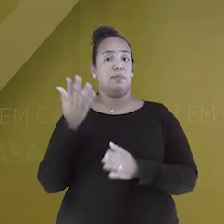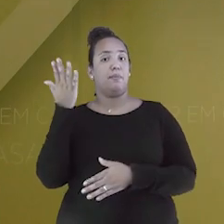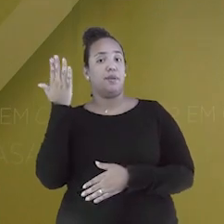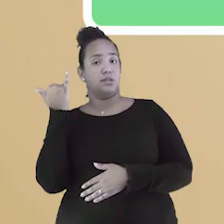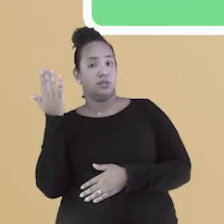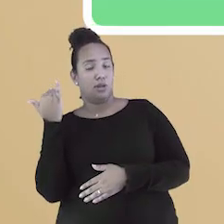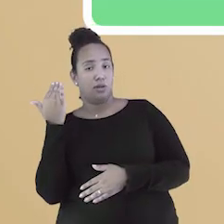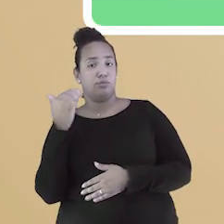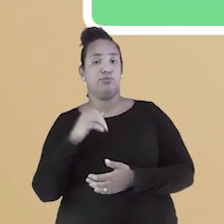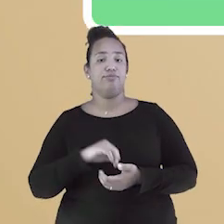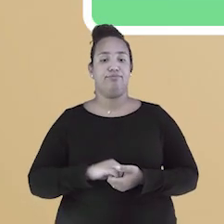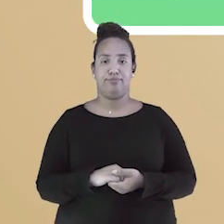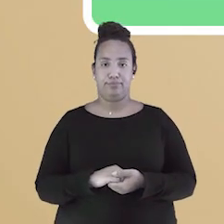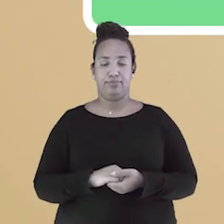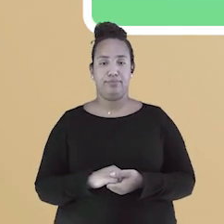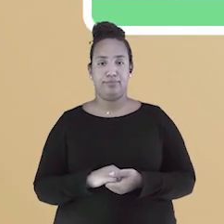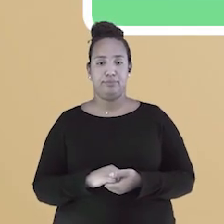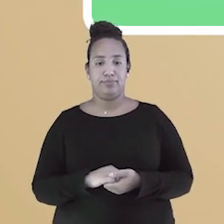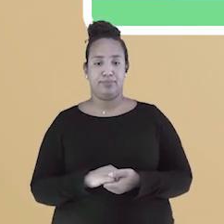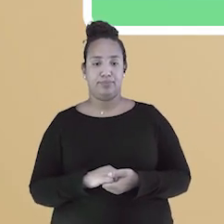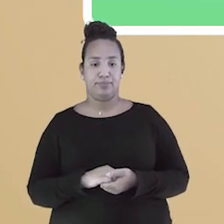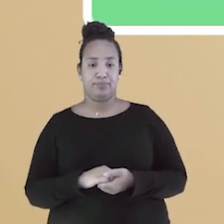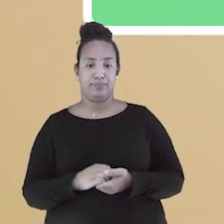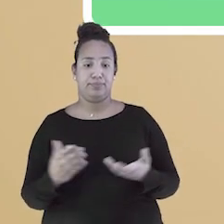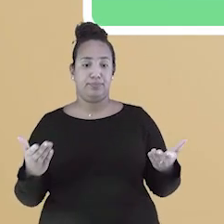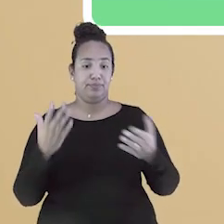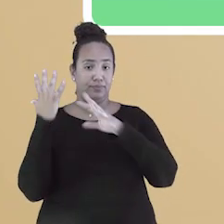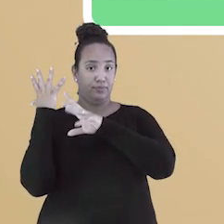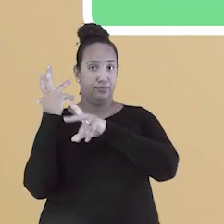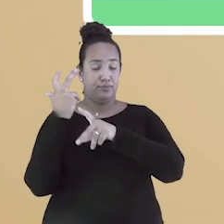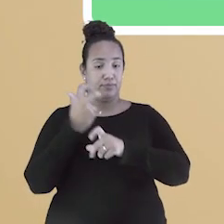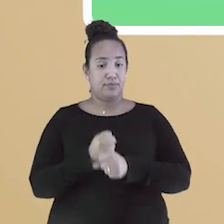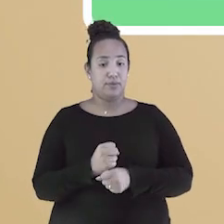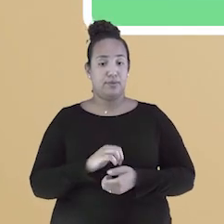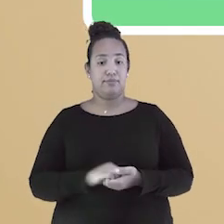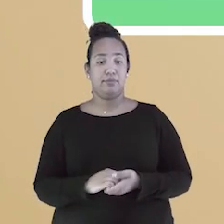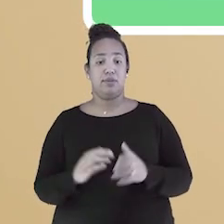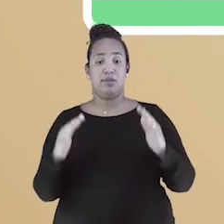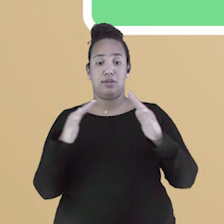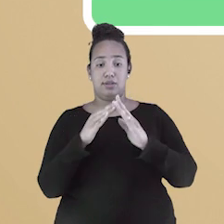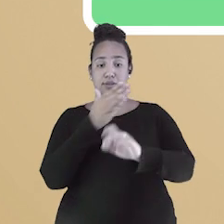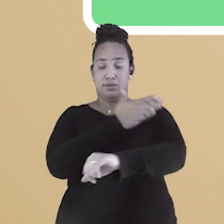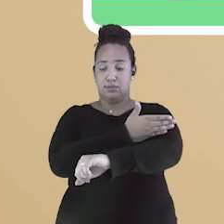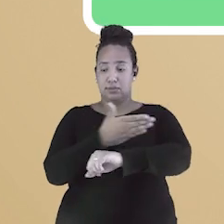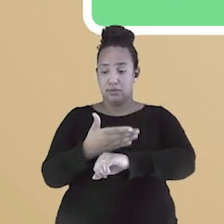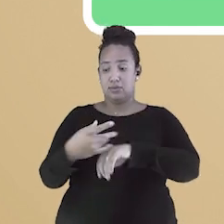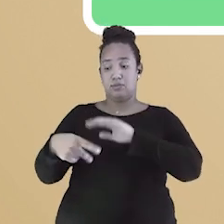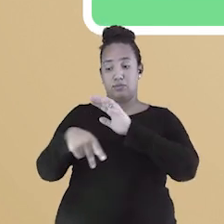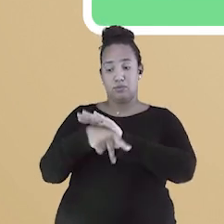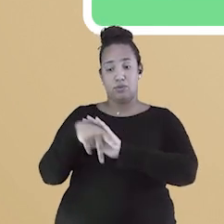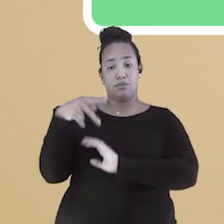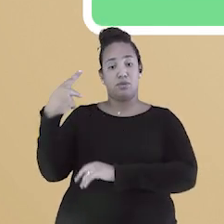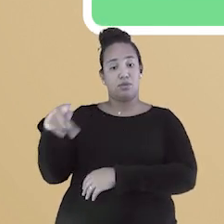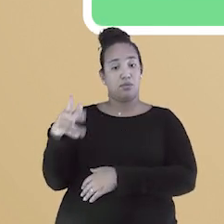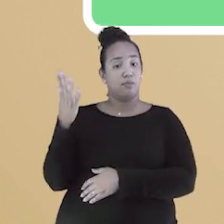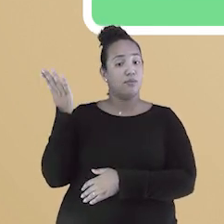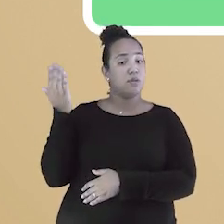conteúdo. A Casa Branca era deles. The White House was...